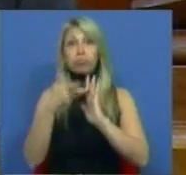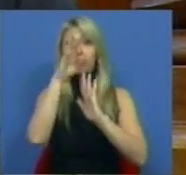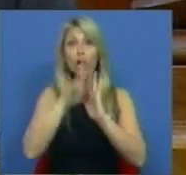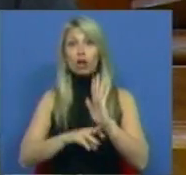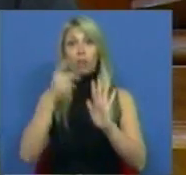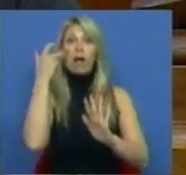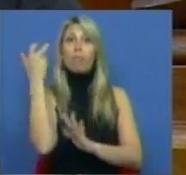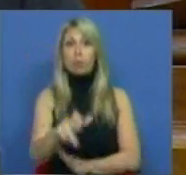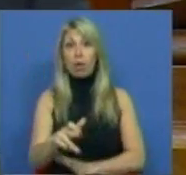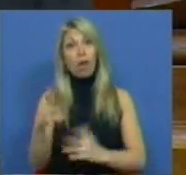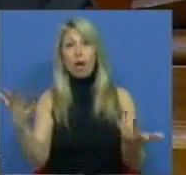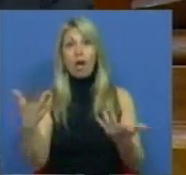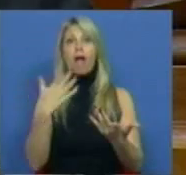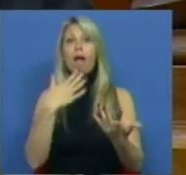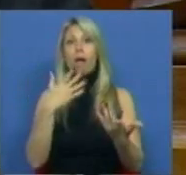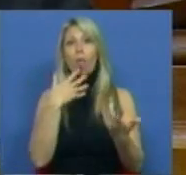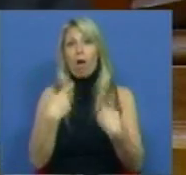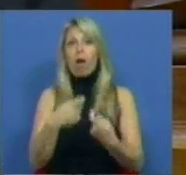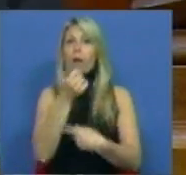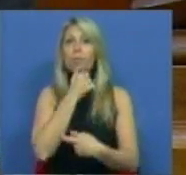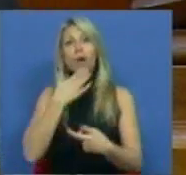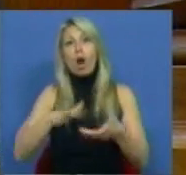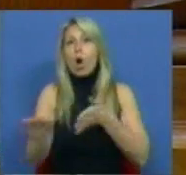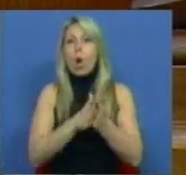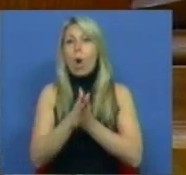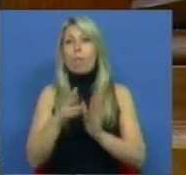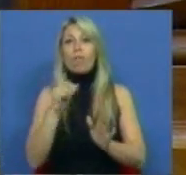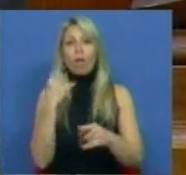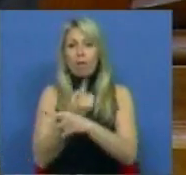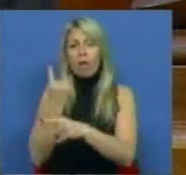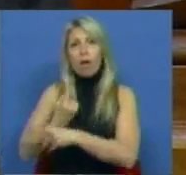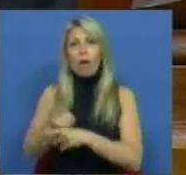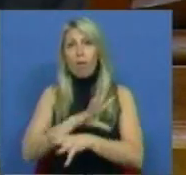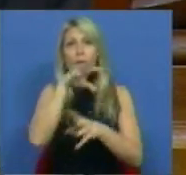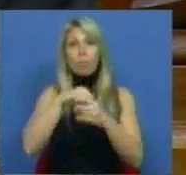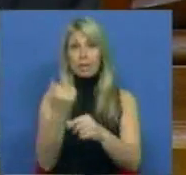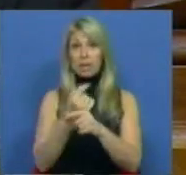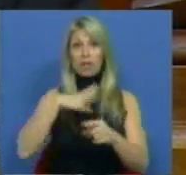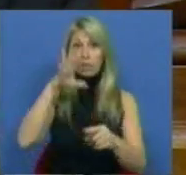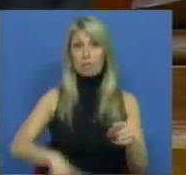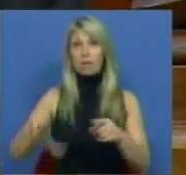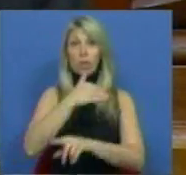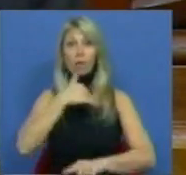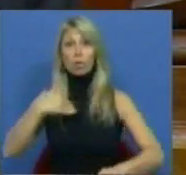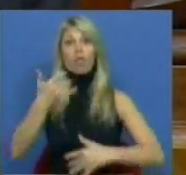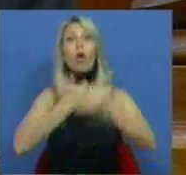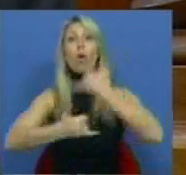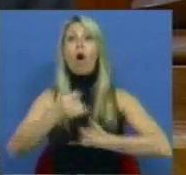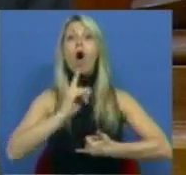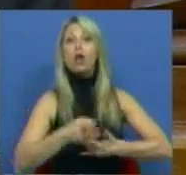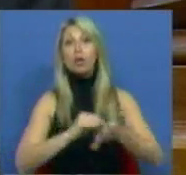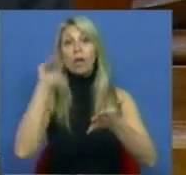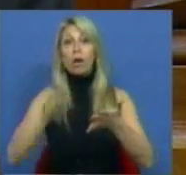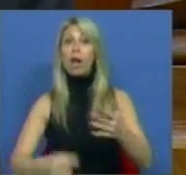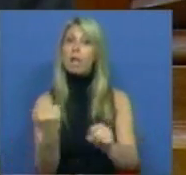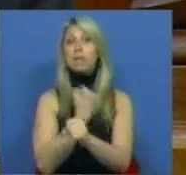no desaproveitamento dos meios e das capacidades instaladas no Serviço Nacional de Saúde, substituídos crescentemente pela